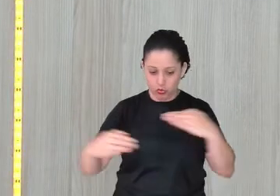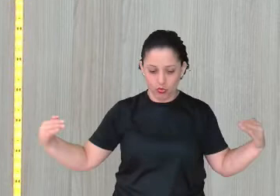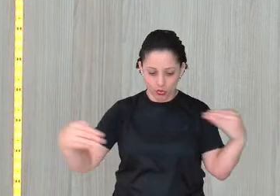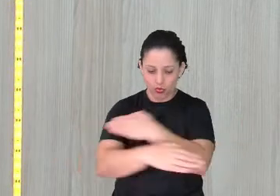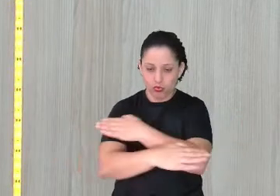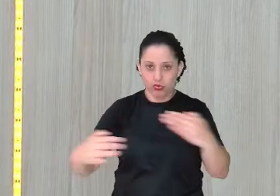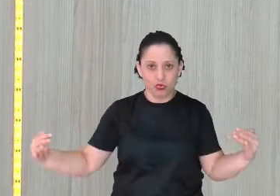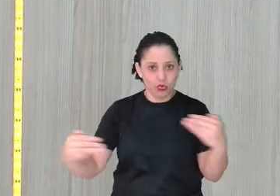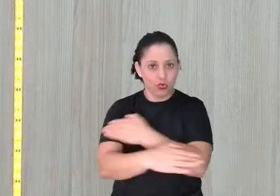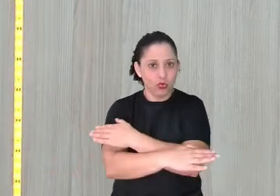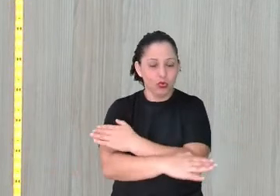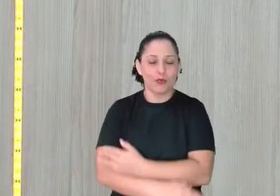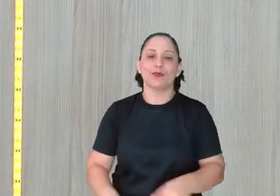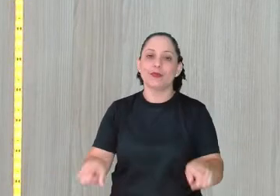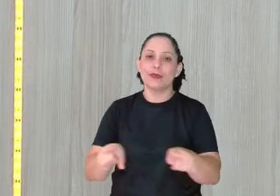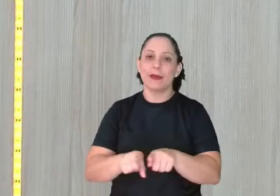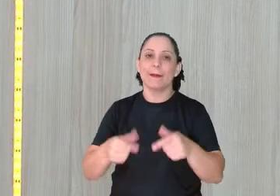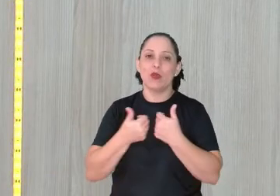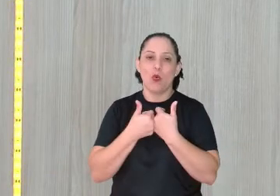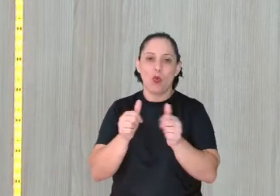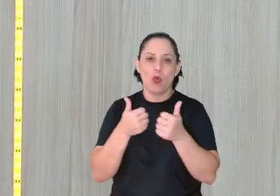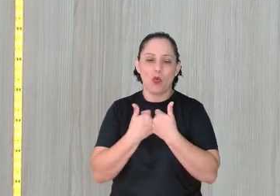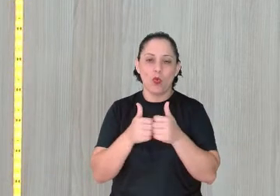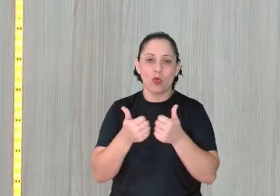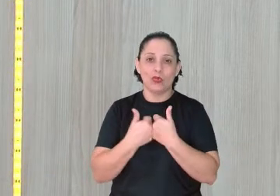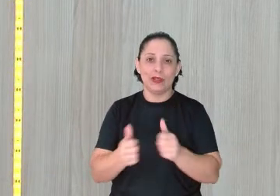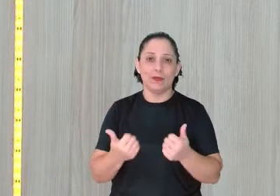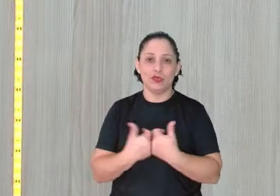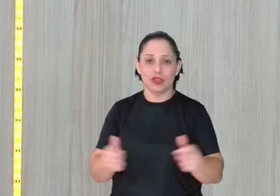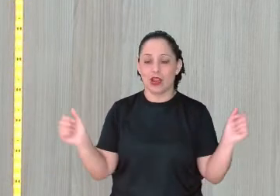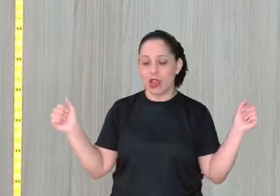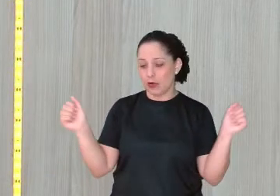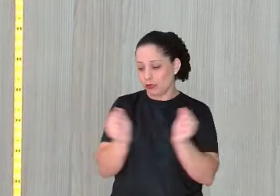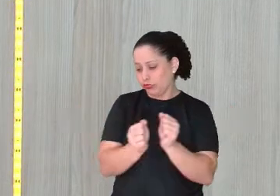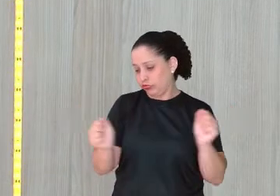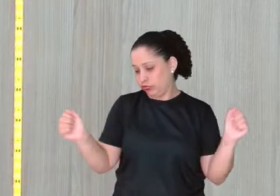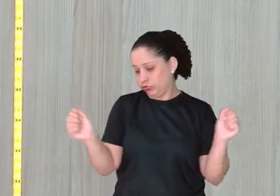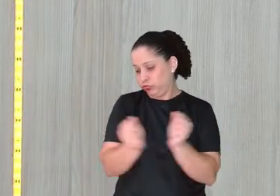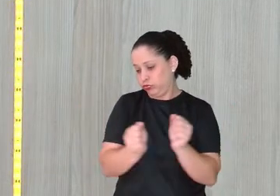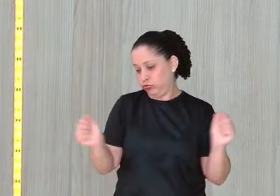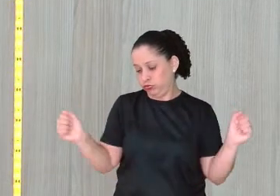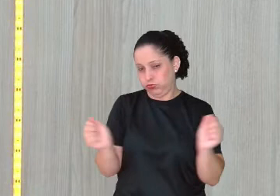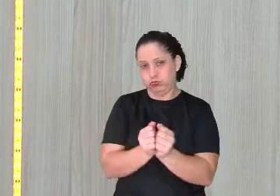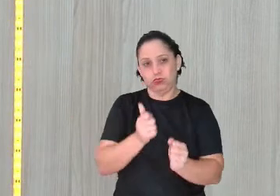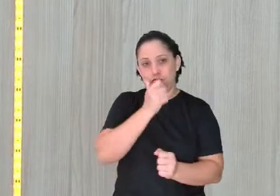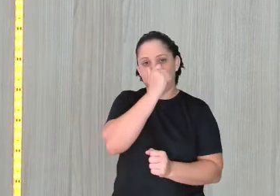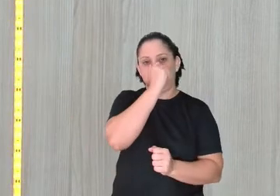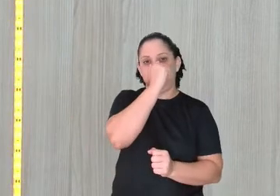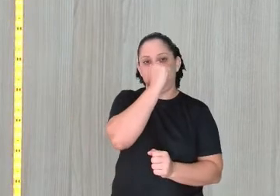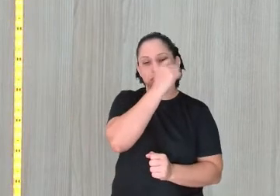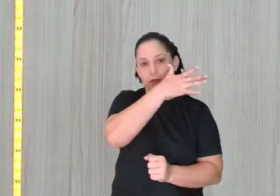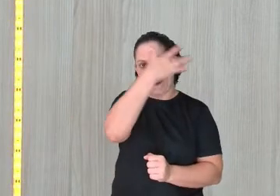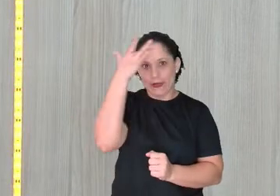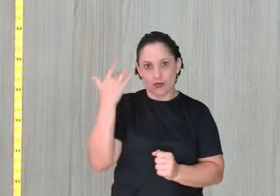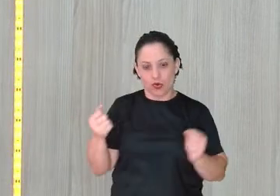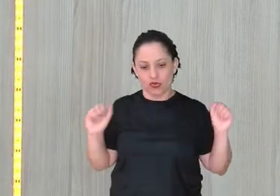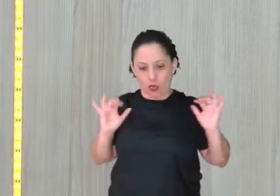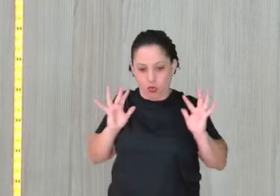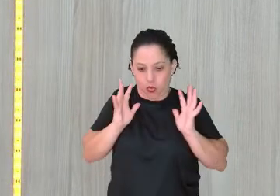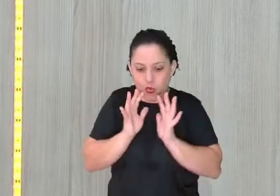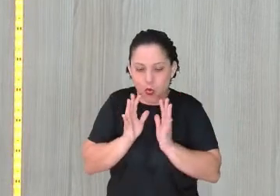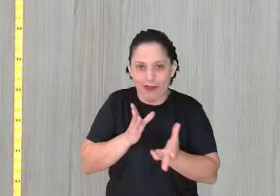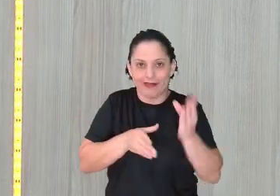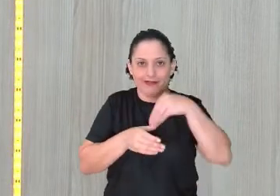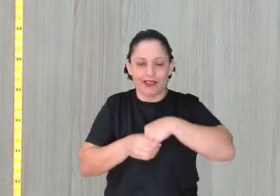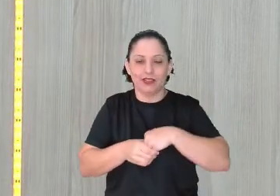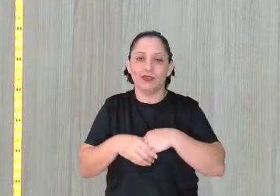tal, os transportes públicos também superlotados, É. porque também é uma forma de a gente diminuir esse impacto